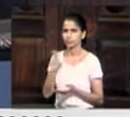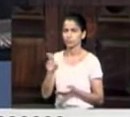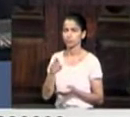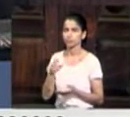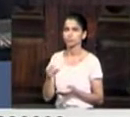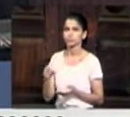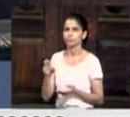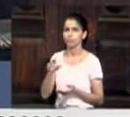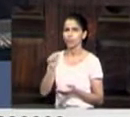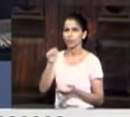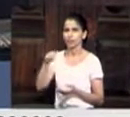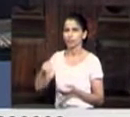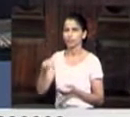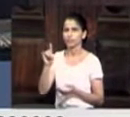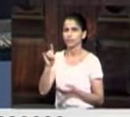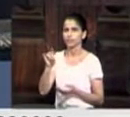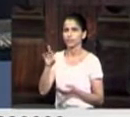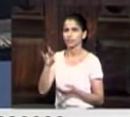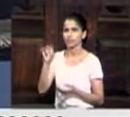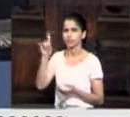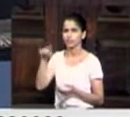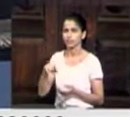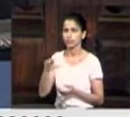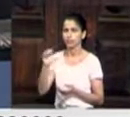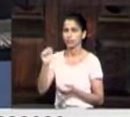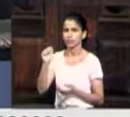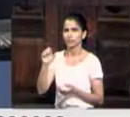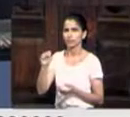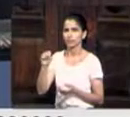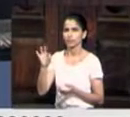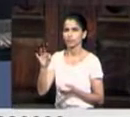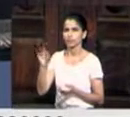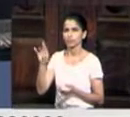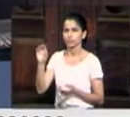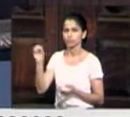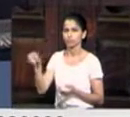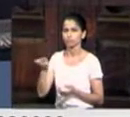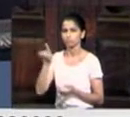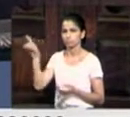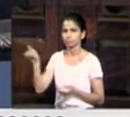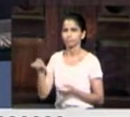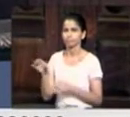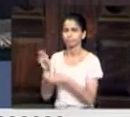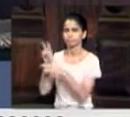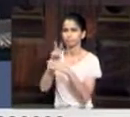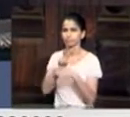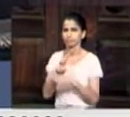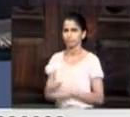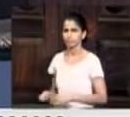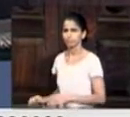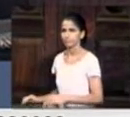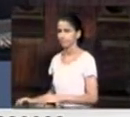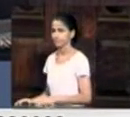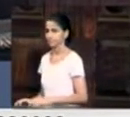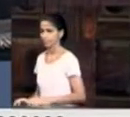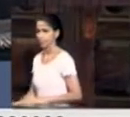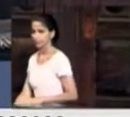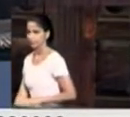aliás, concorre a um novo período à frente da Defensoria, e eu, de público aqui, quero desejar, essa é